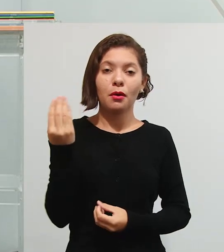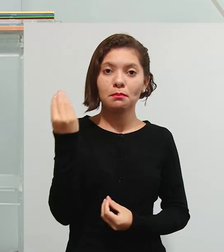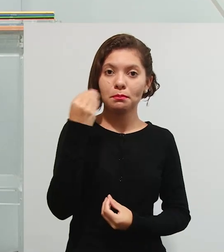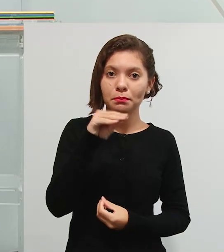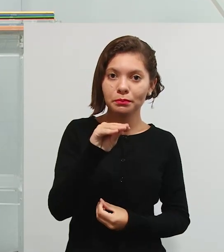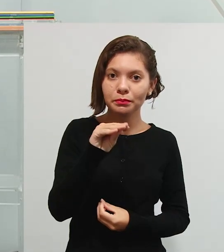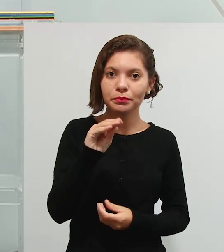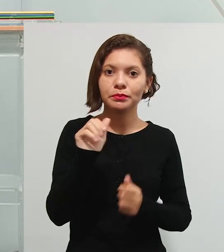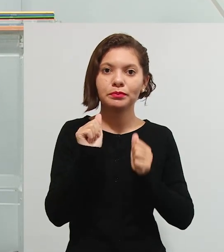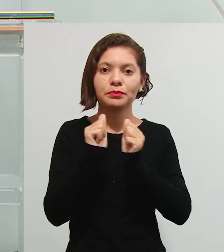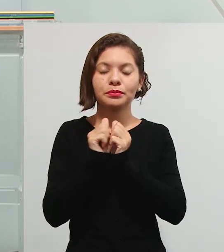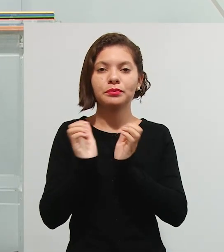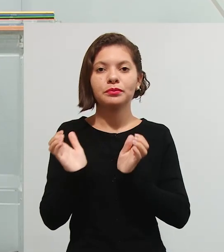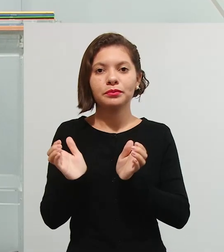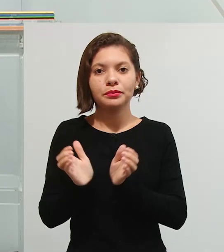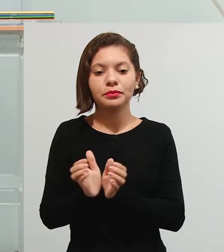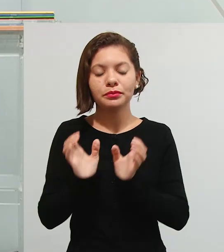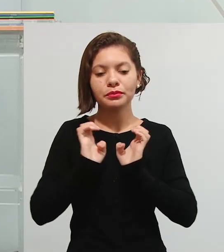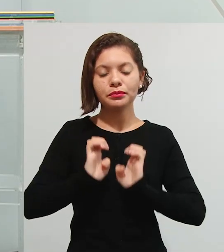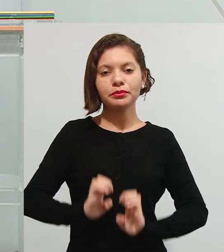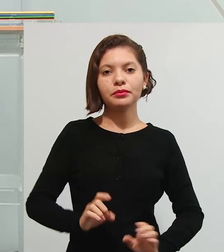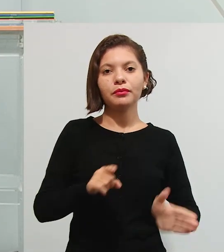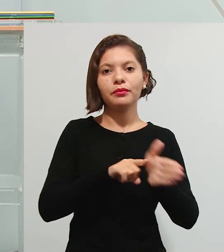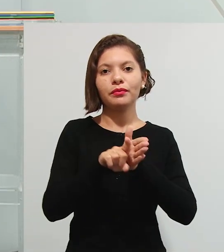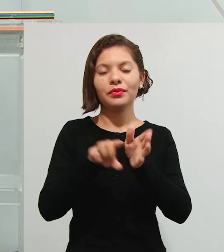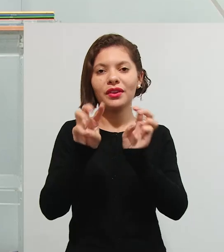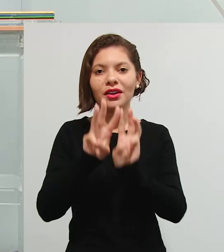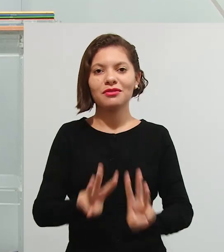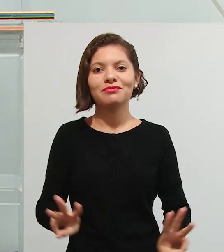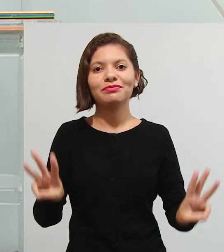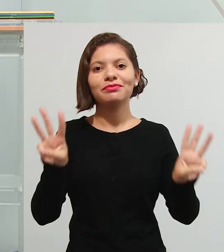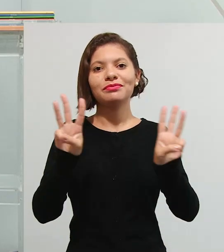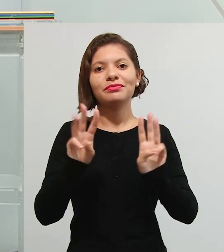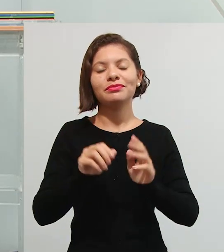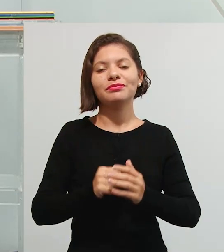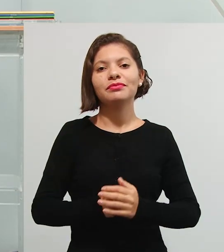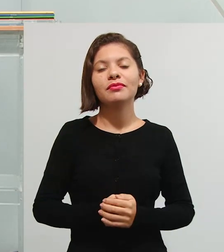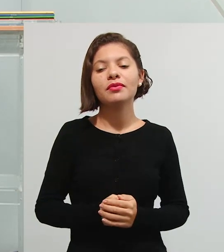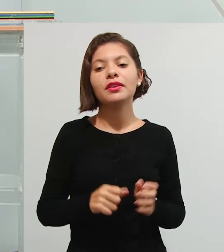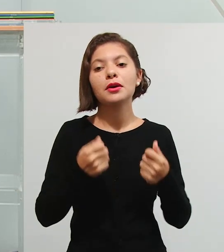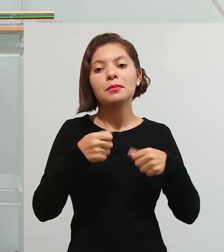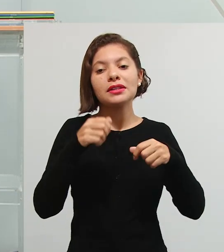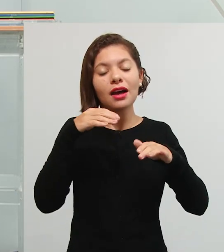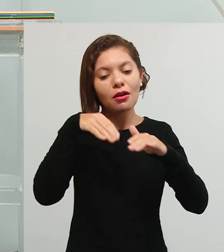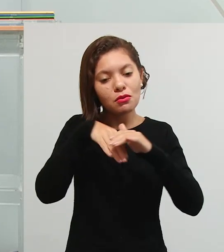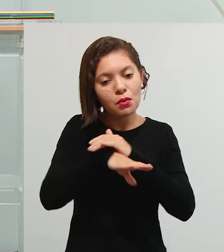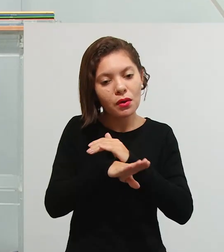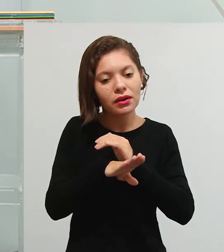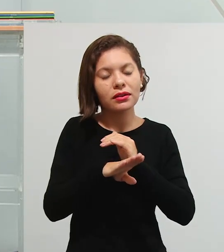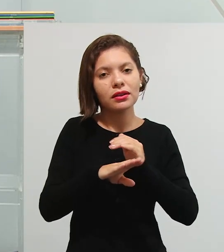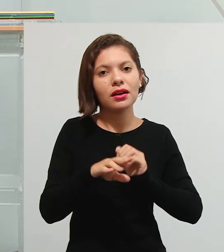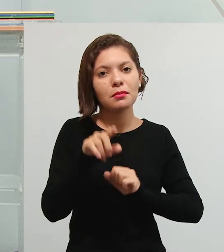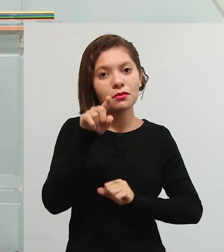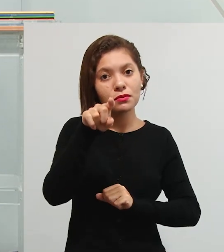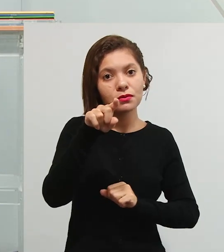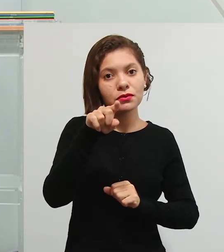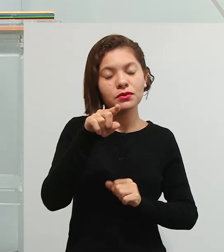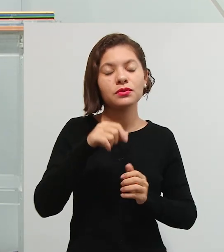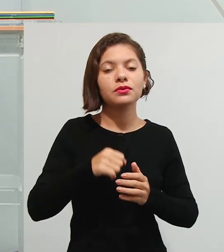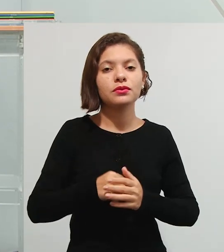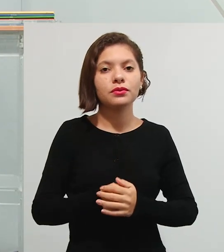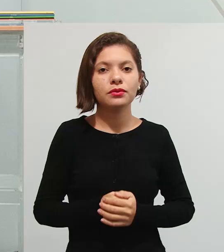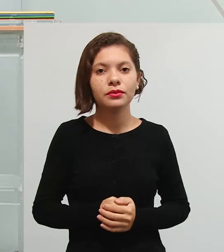ao processo junto ao Comitê de Ética e Pesquisa na Plataforma Brasil. E deve ser arquivado por você